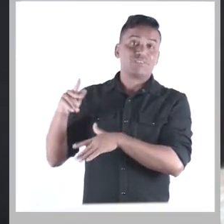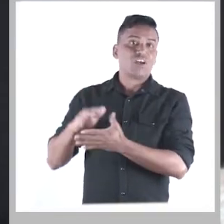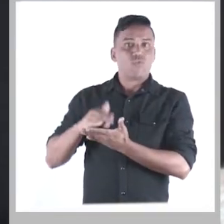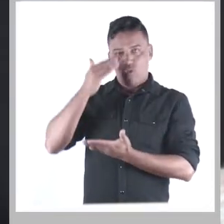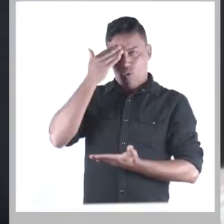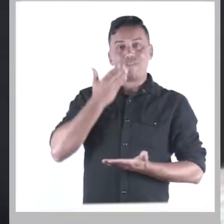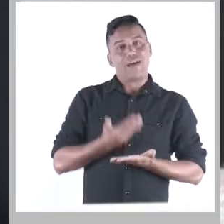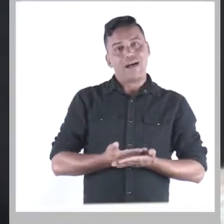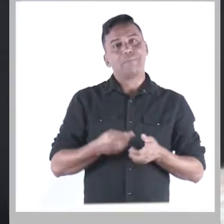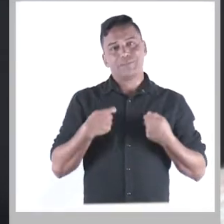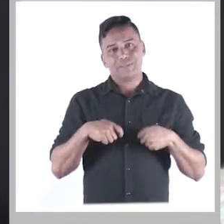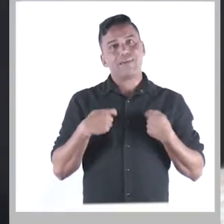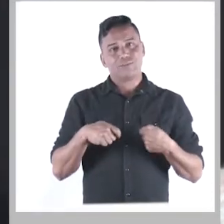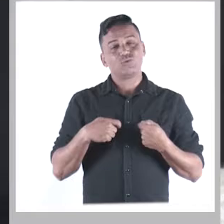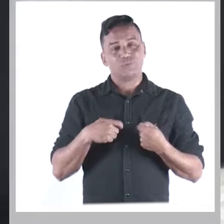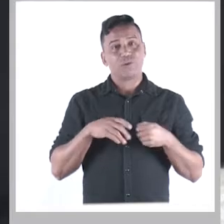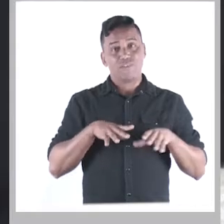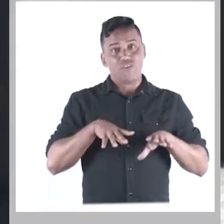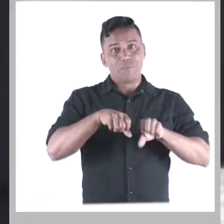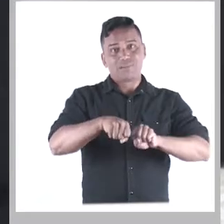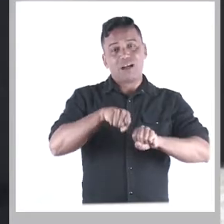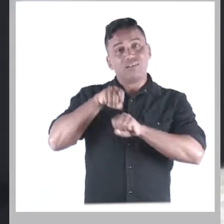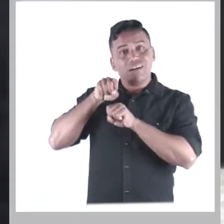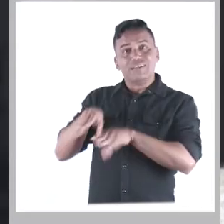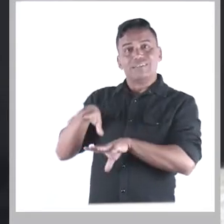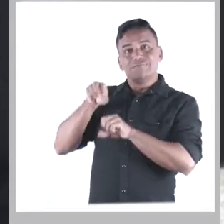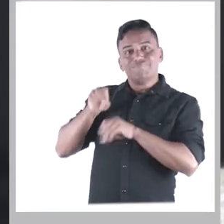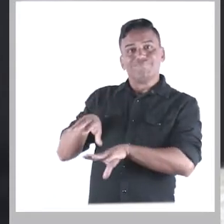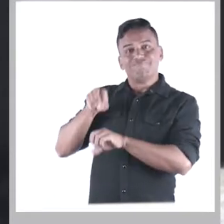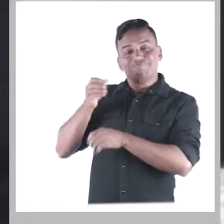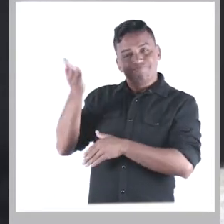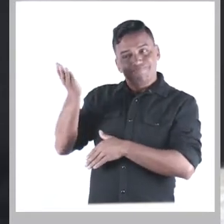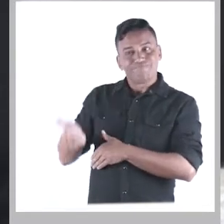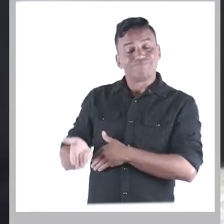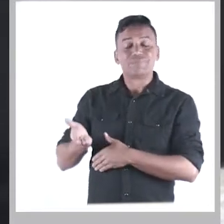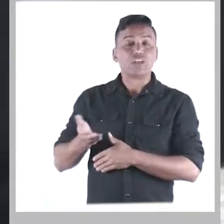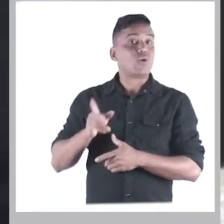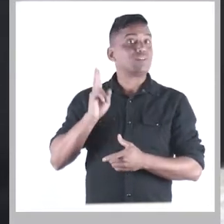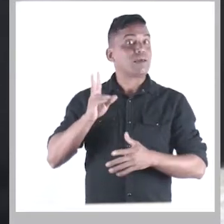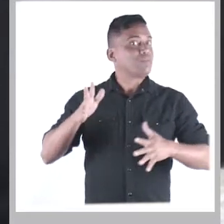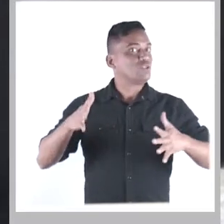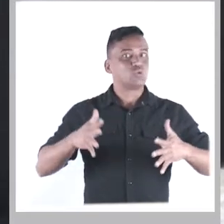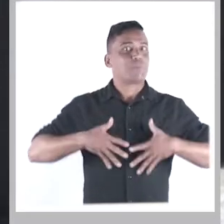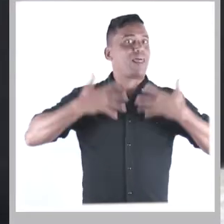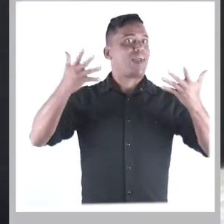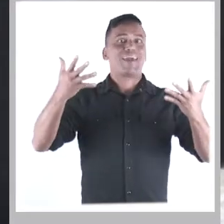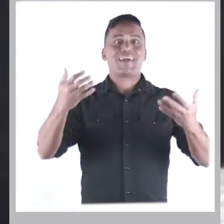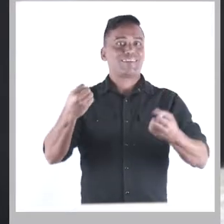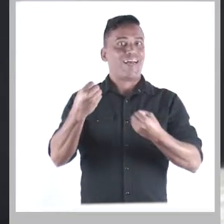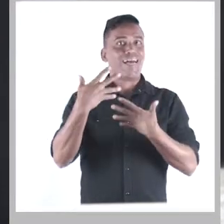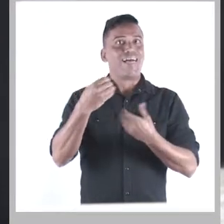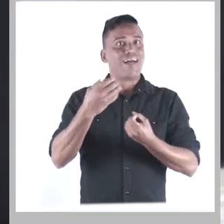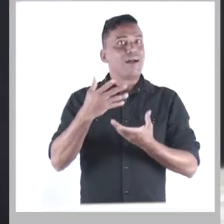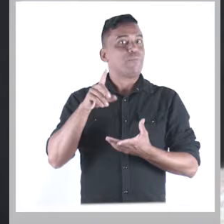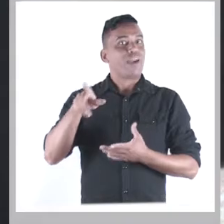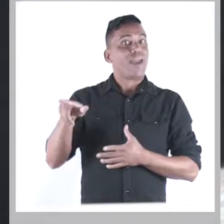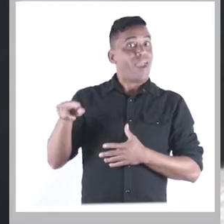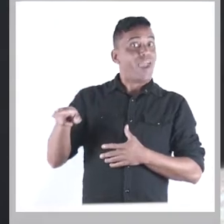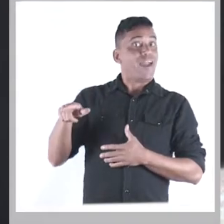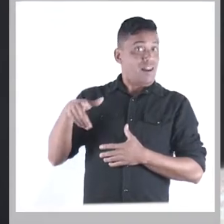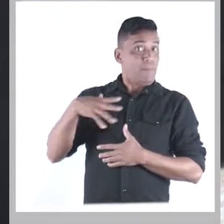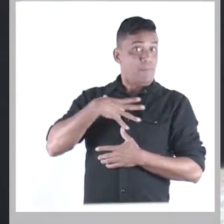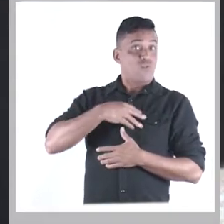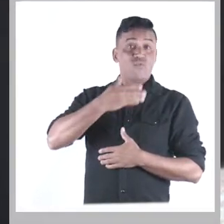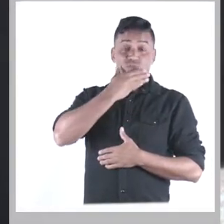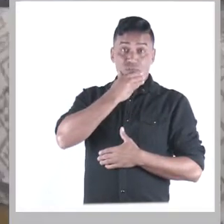a única coisa que eu pude fazer foi confiar. Falei, agora eu tenho que confiar na formação que eu dei para ele. Sim. Né? E ele sempre me surpreende muito, assim, porque ele é um